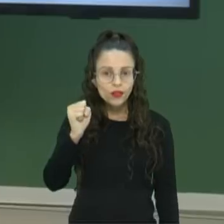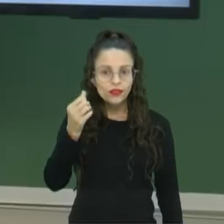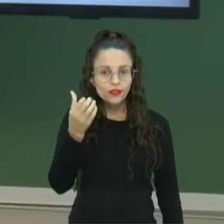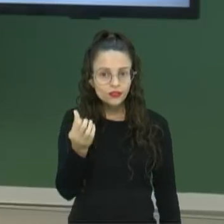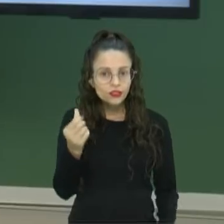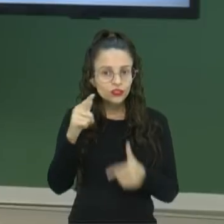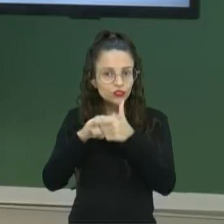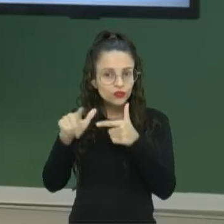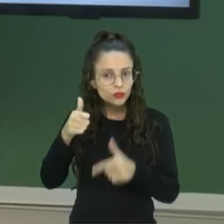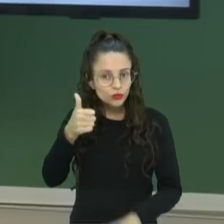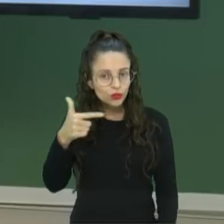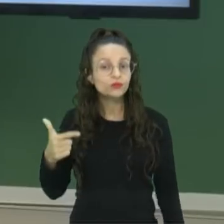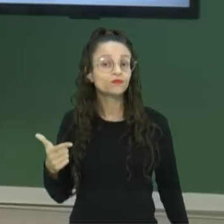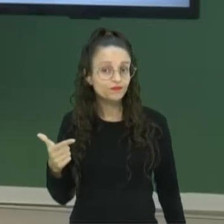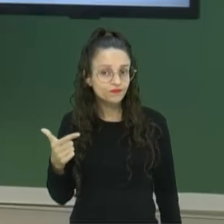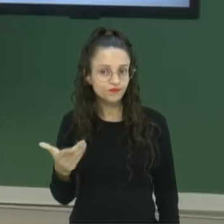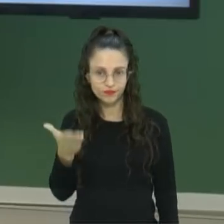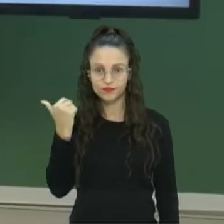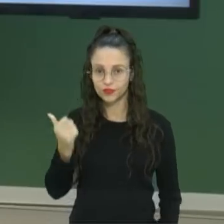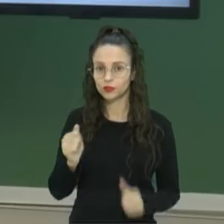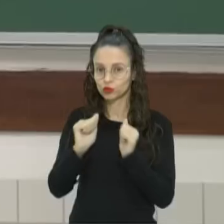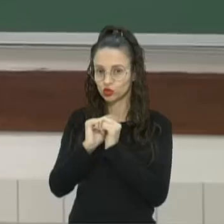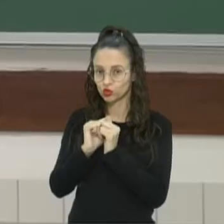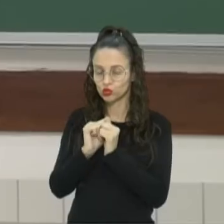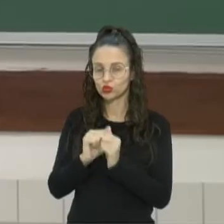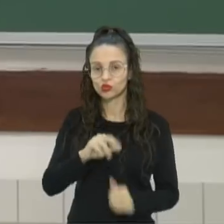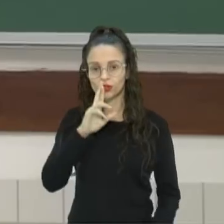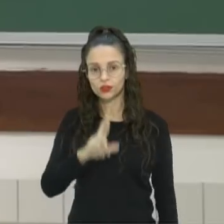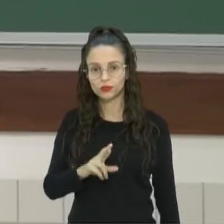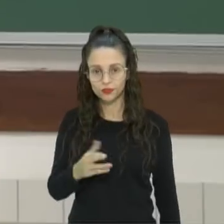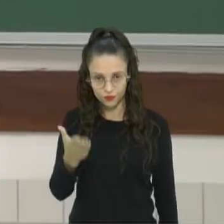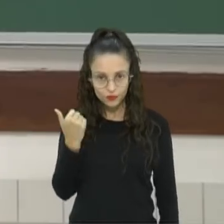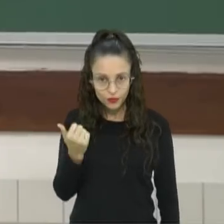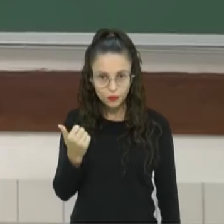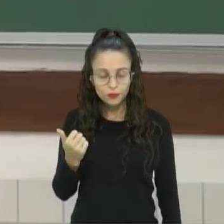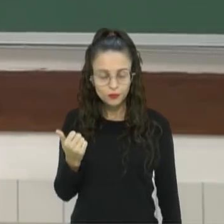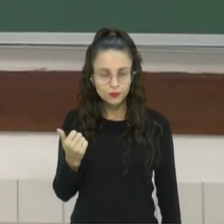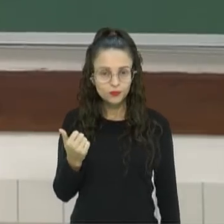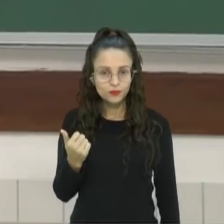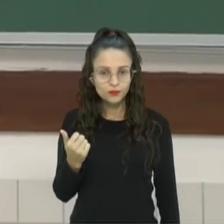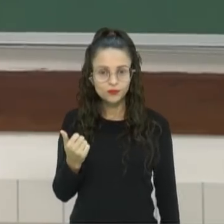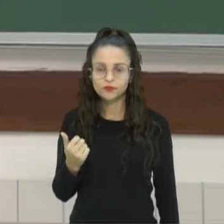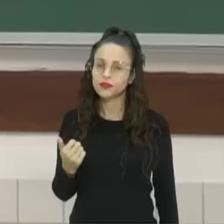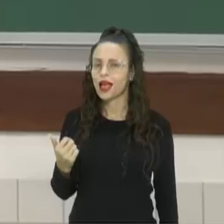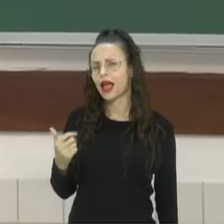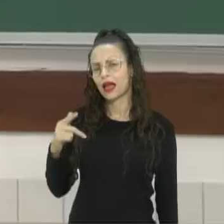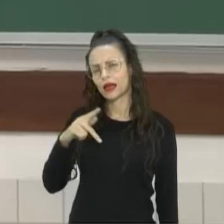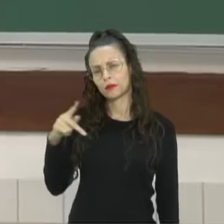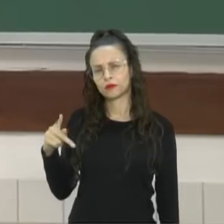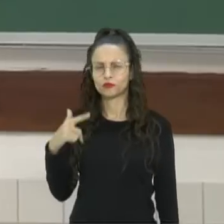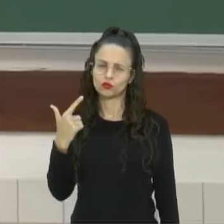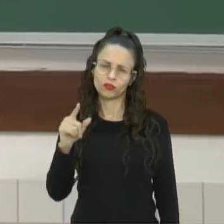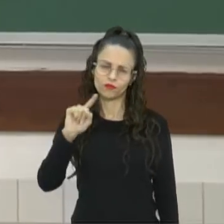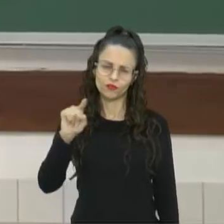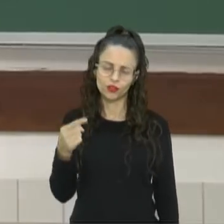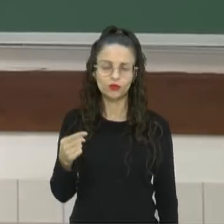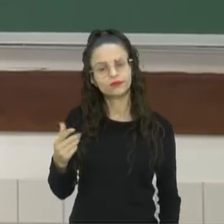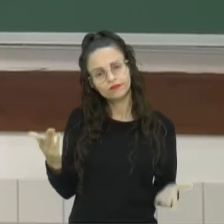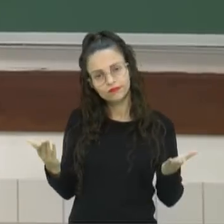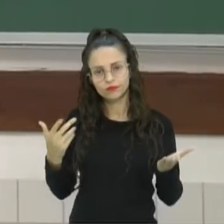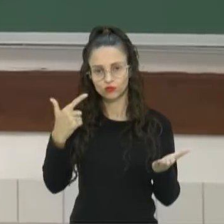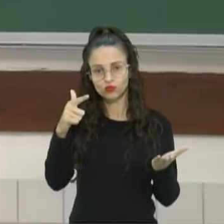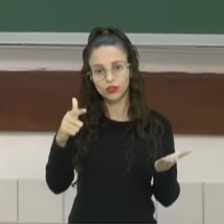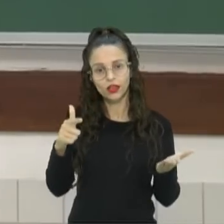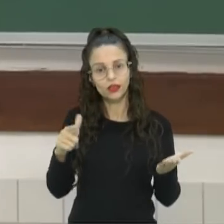12? Vamos fazer juntos? O que você me diz? Podemos fazer? Ai, professora, mas essa não tem vírgula. Essa